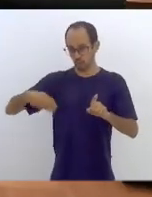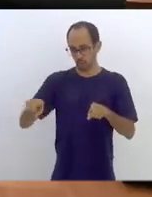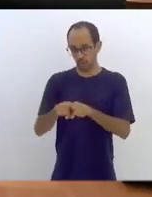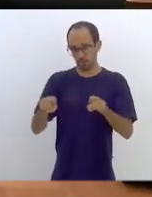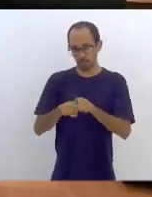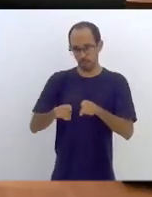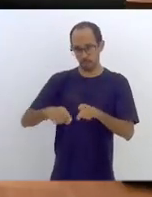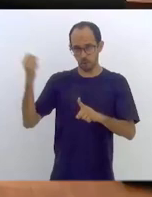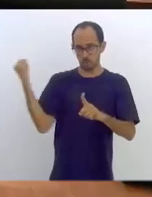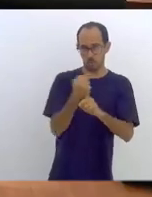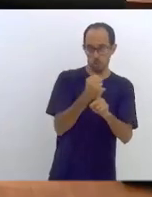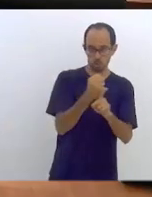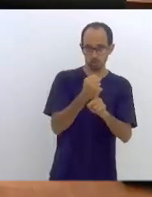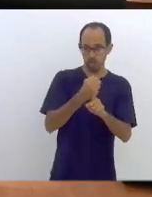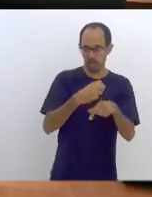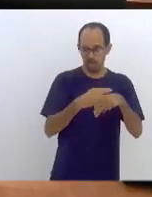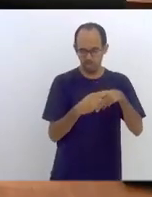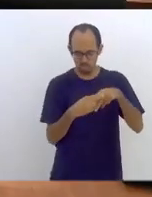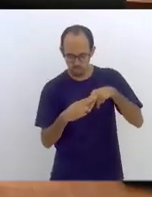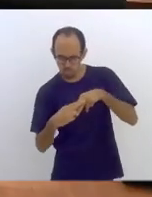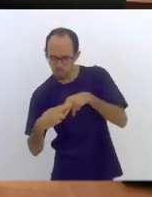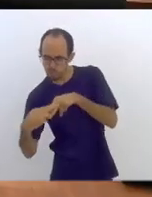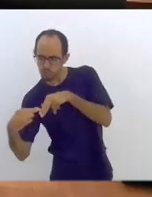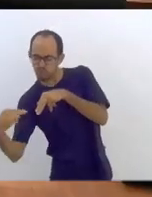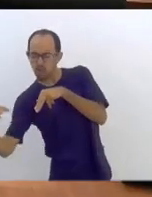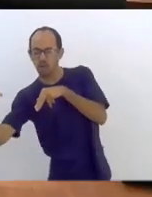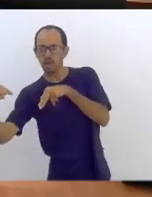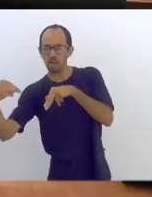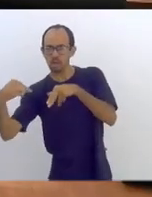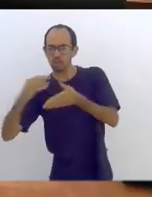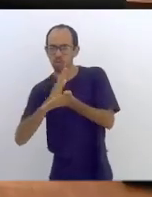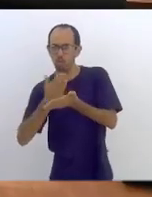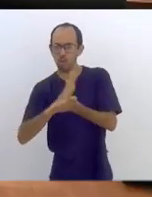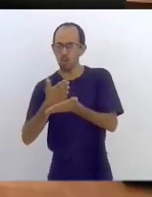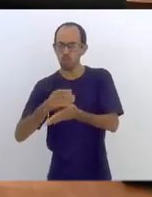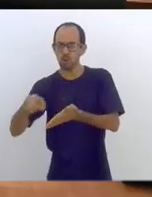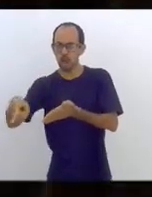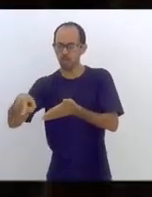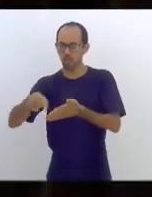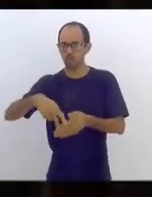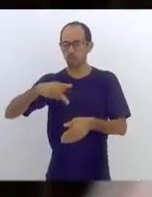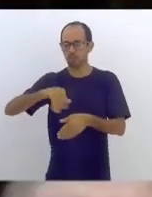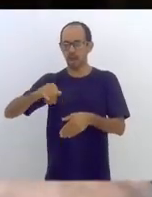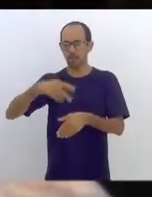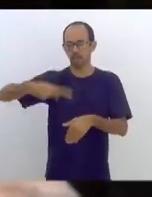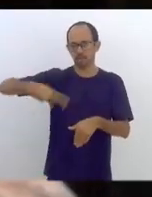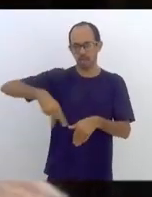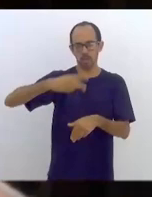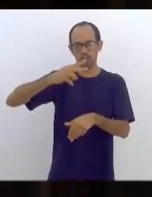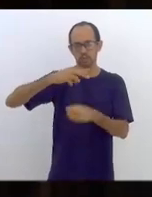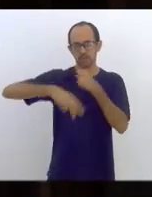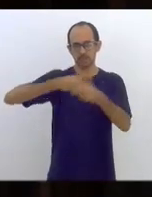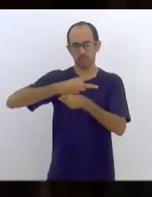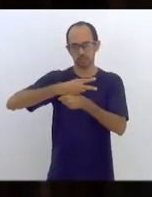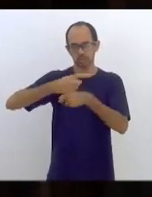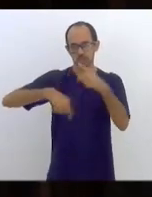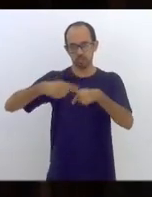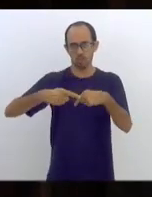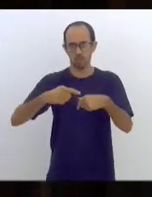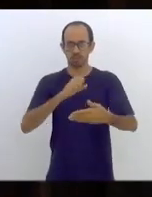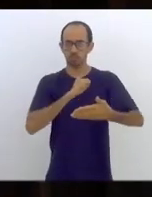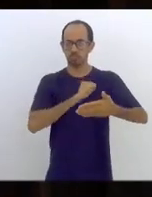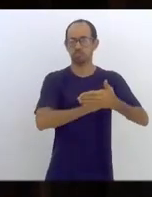arrastado, torturado. E levando 2 anos, o pai dele não suportou, infartou